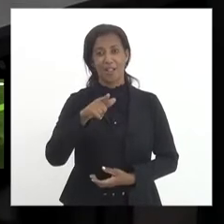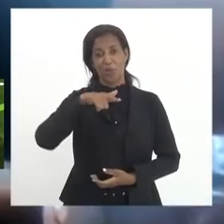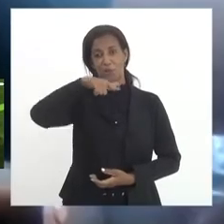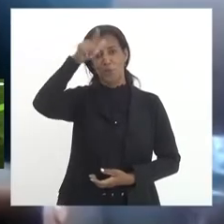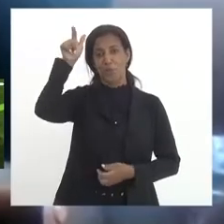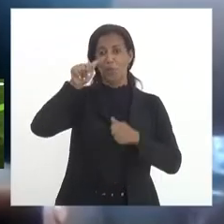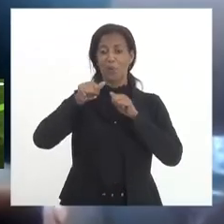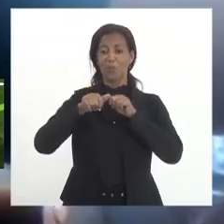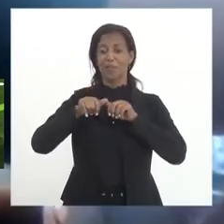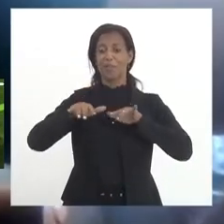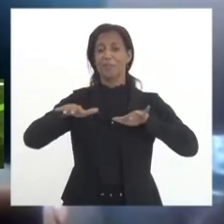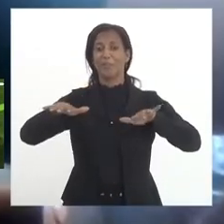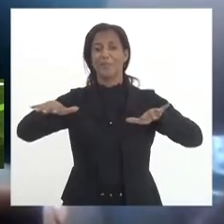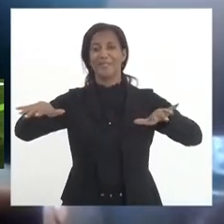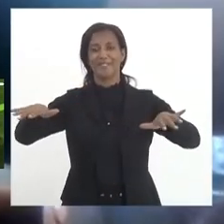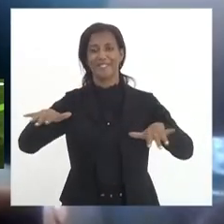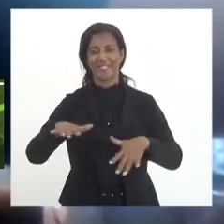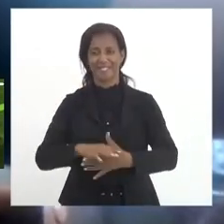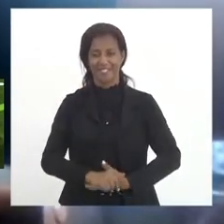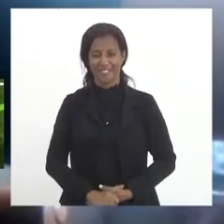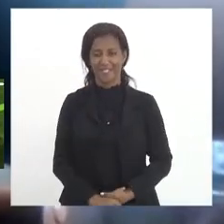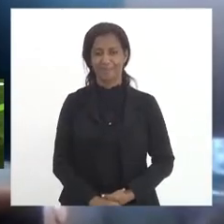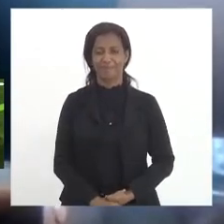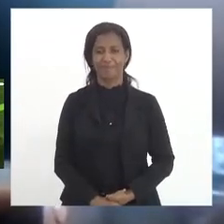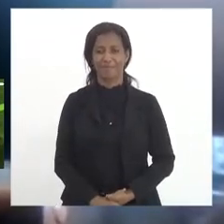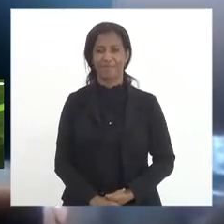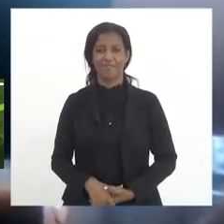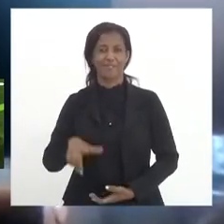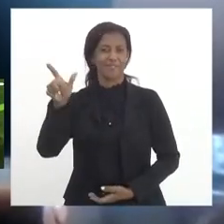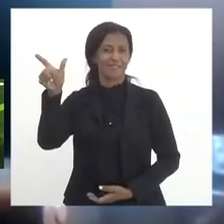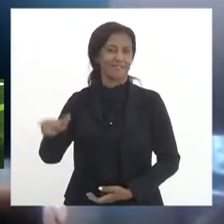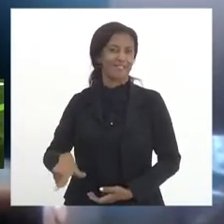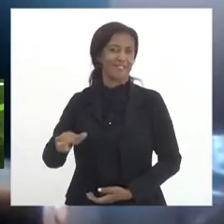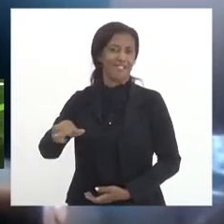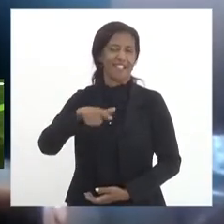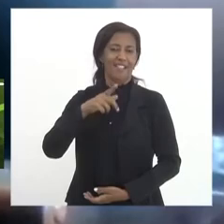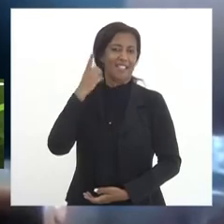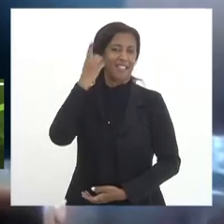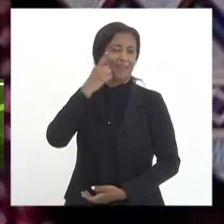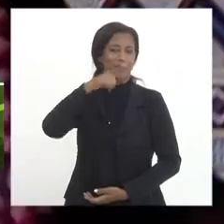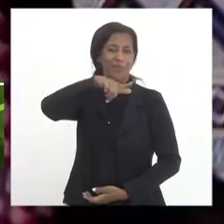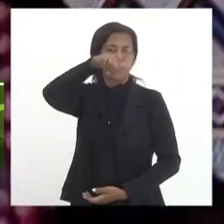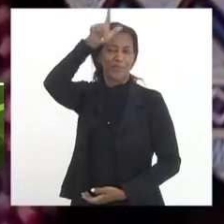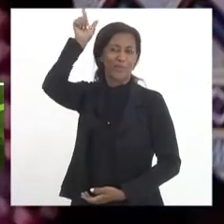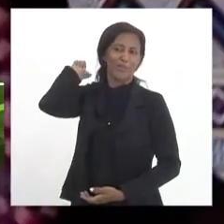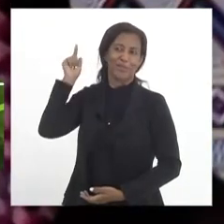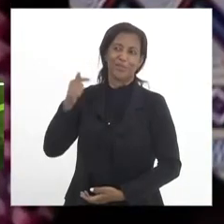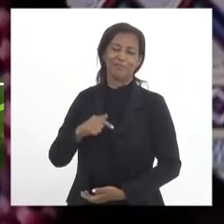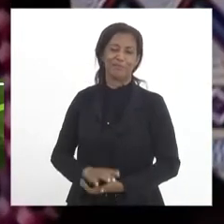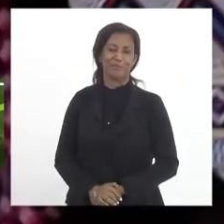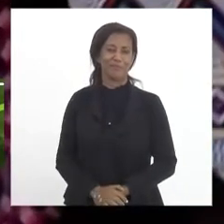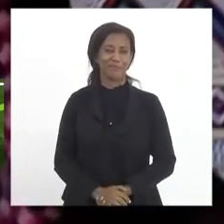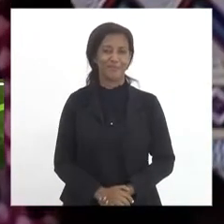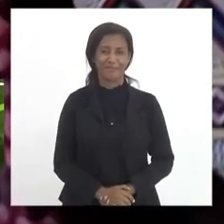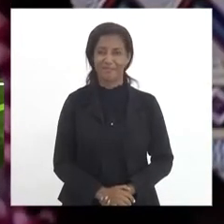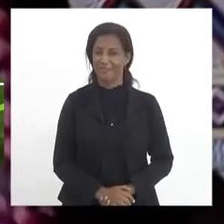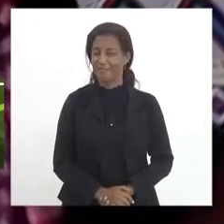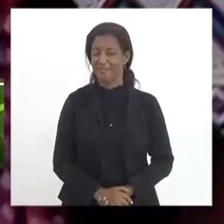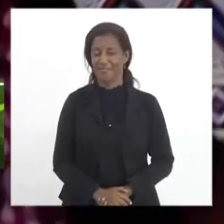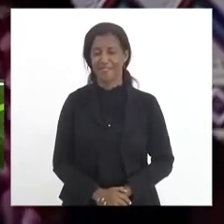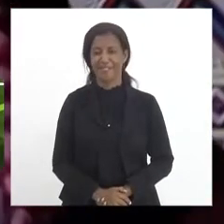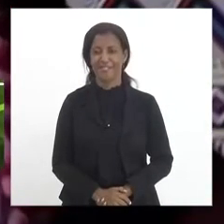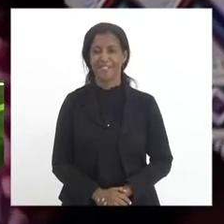para outros perfis ideológicos. Ele é muito. O deputado Luiz Paulo é. Ele está com um senso de praticidade.